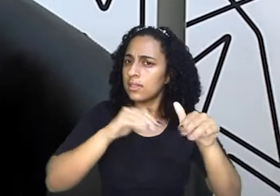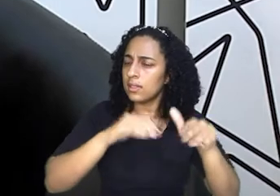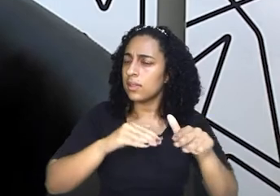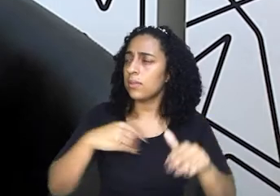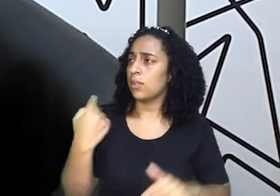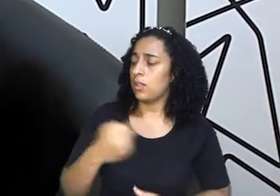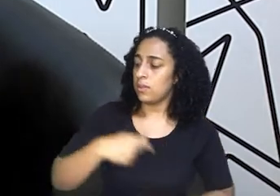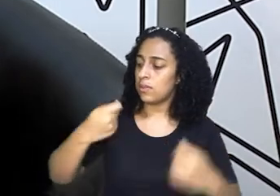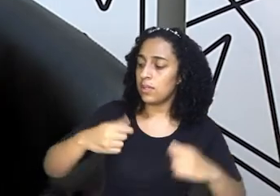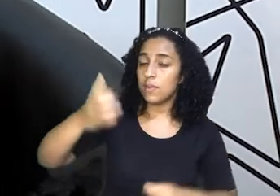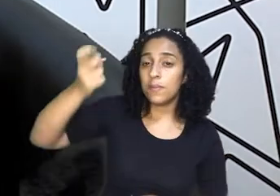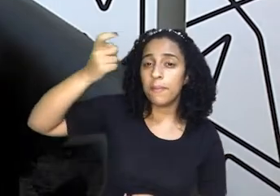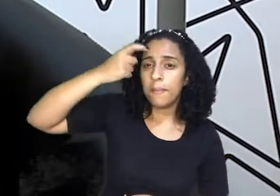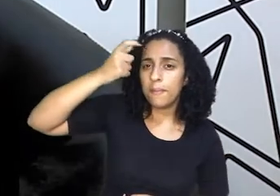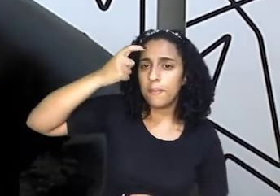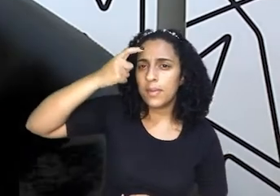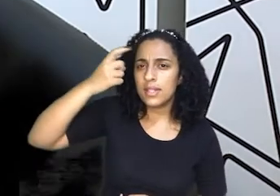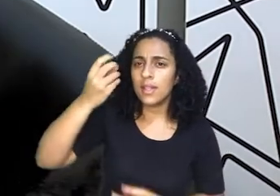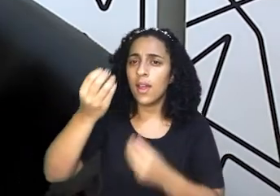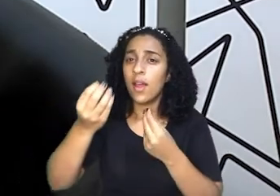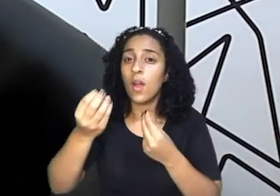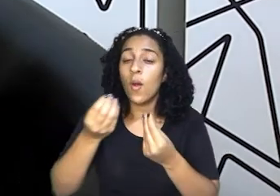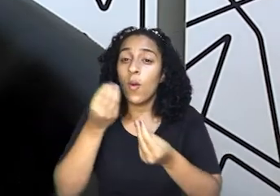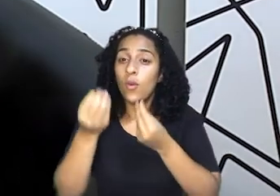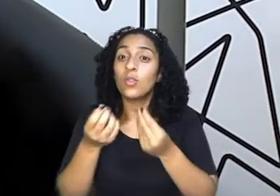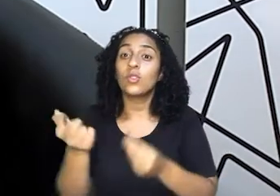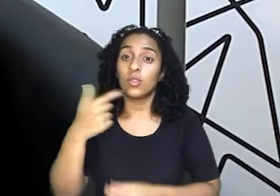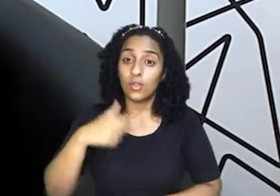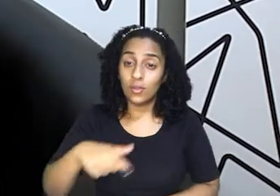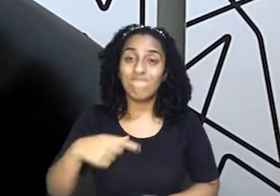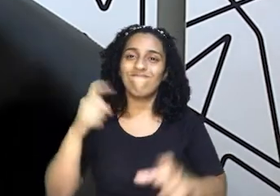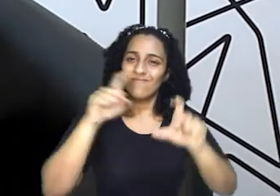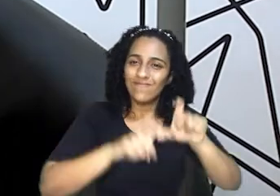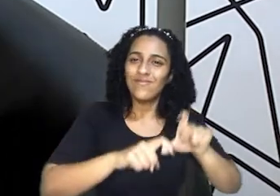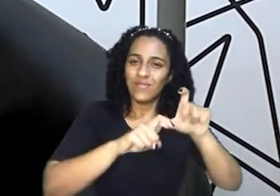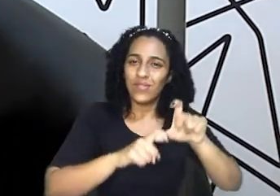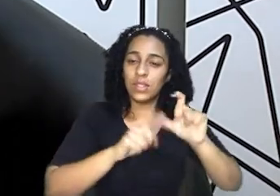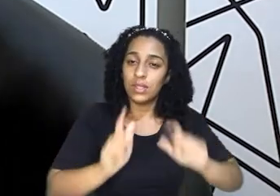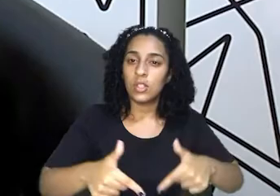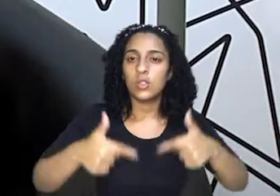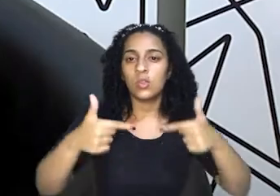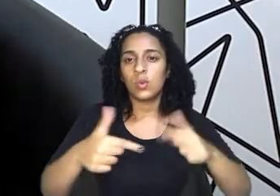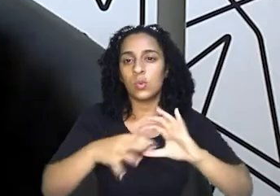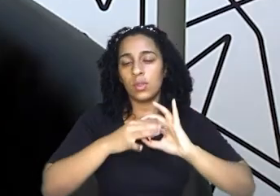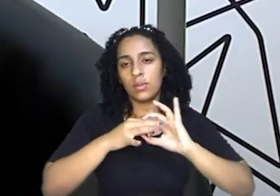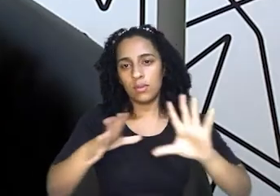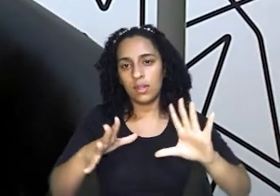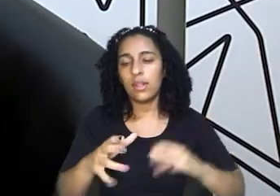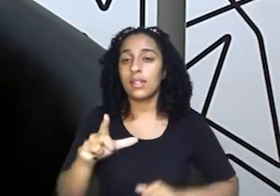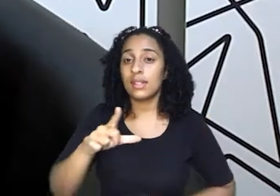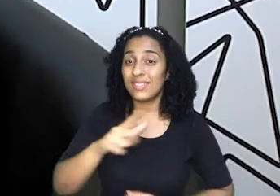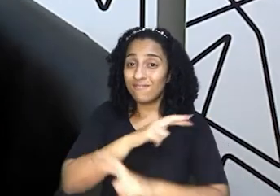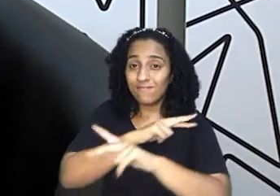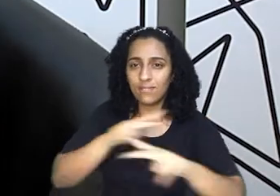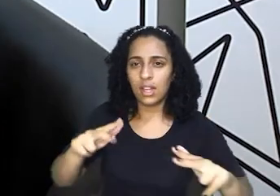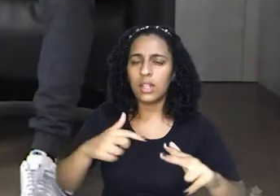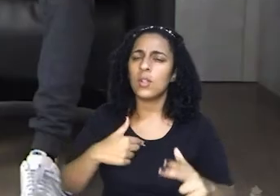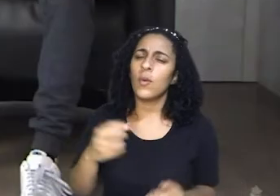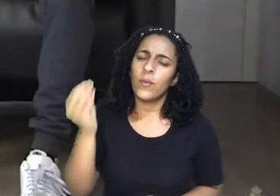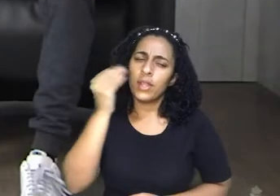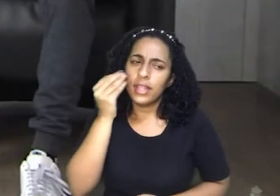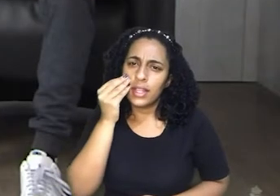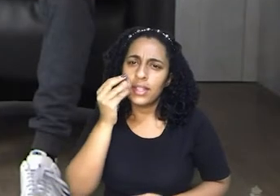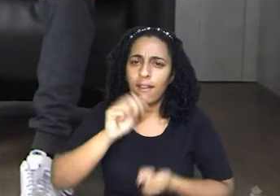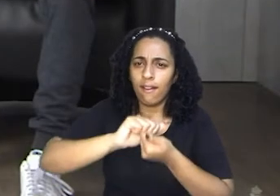que a gente precisa pensar nas nossas não Independência CE nas nossas lutas por liberdade e aí são várias Então vou tentar encaixar